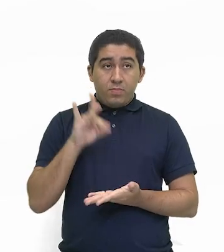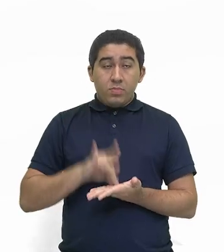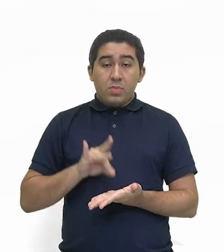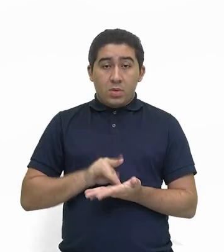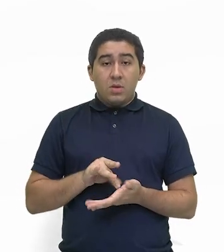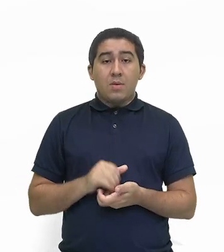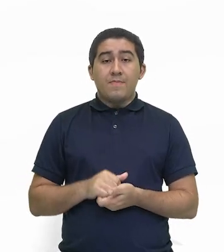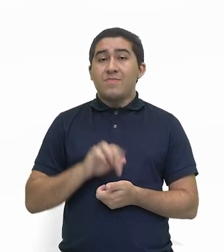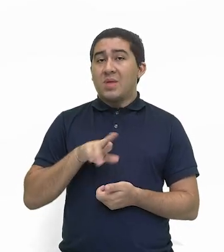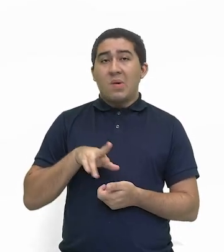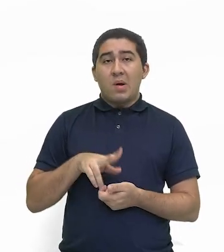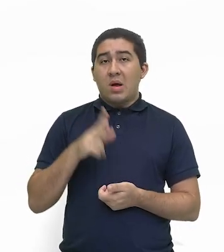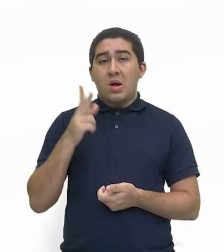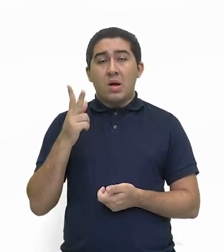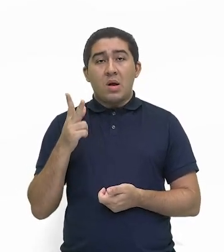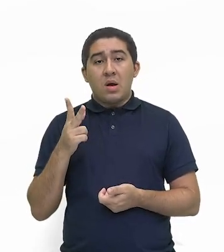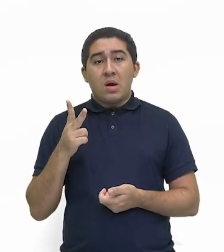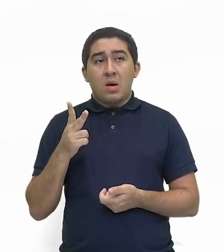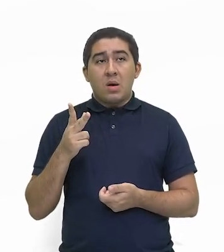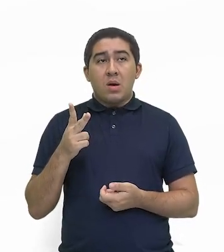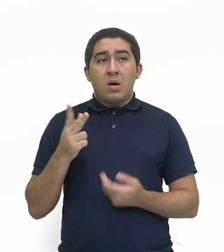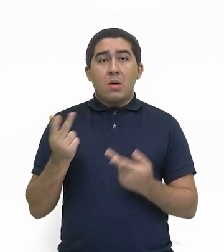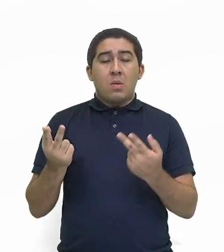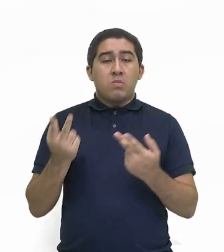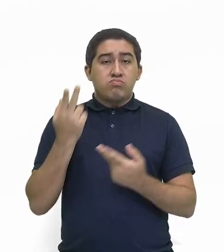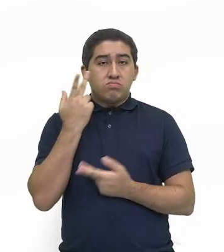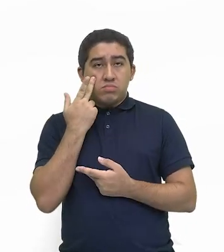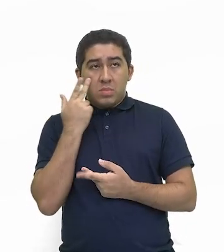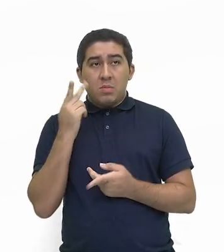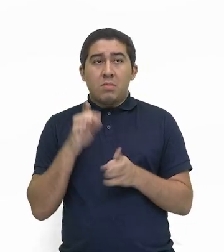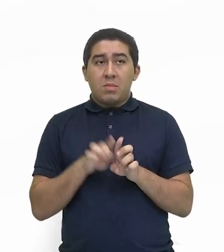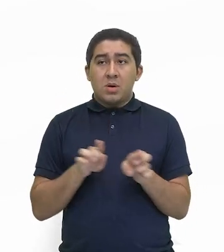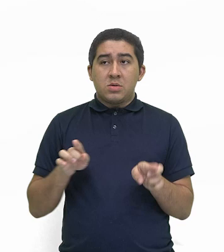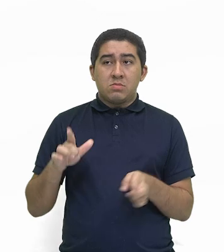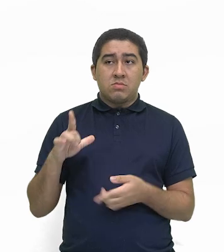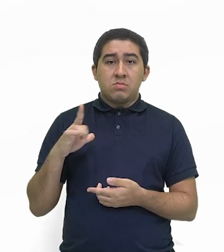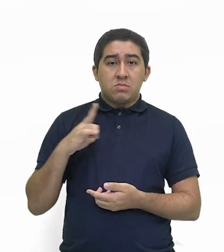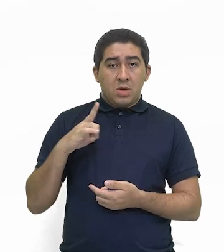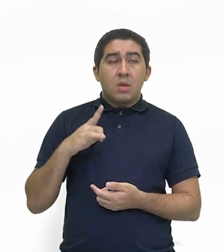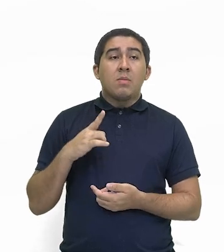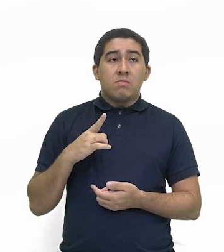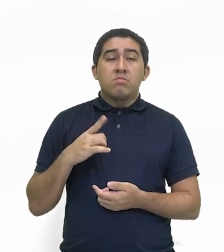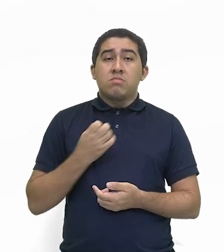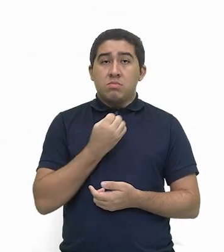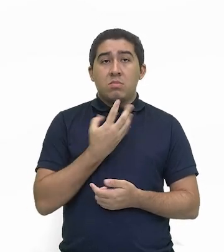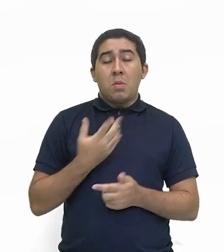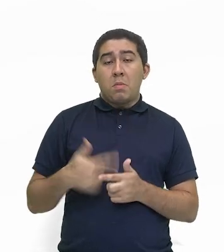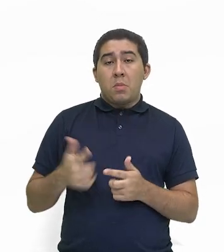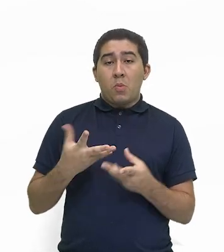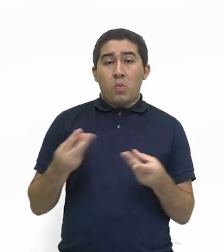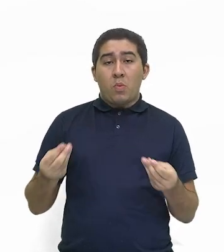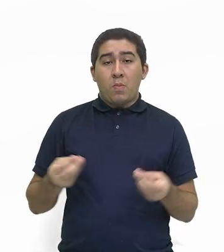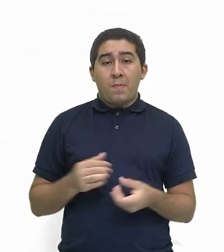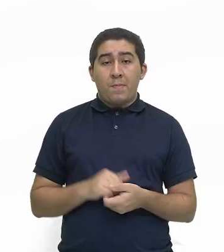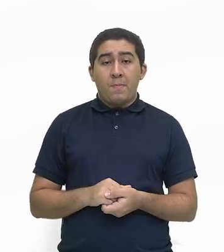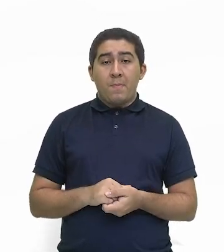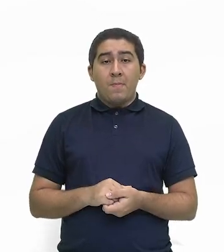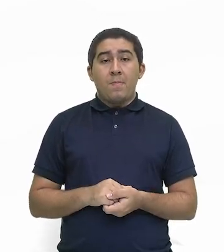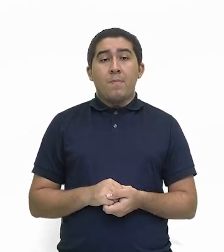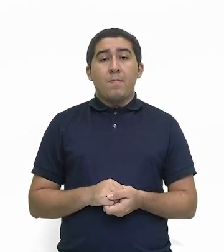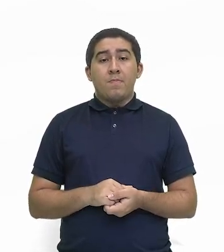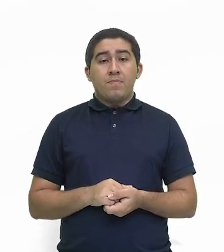isso. Isso não é comum, tá, gente? Mas já existe. E é uma solução bem interessante, né? Também